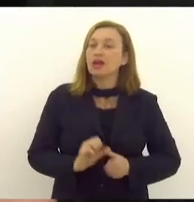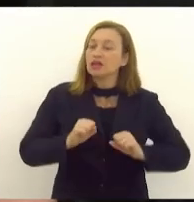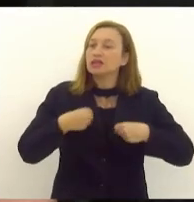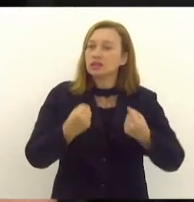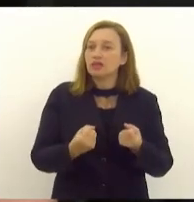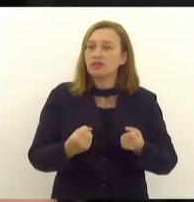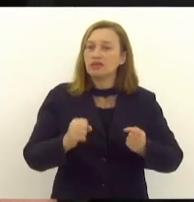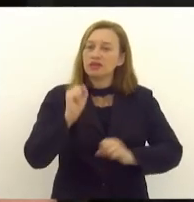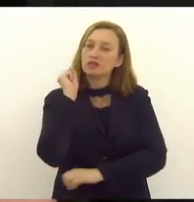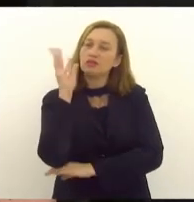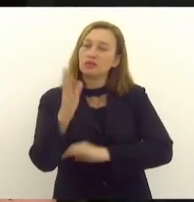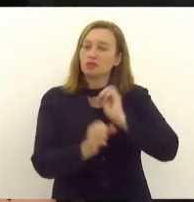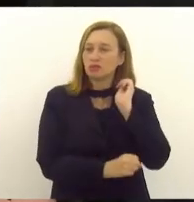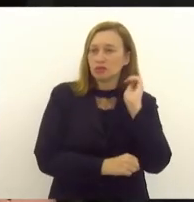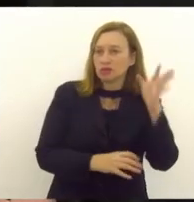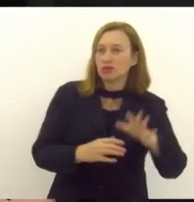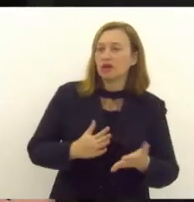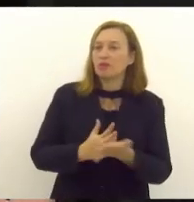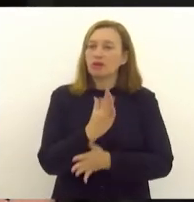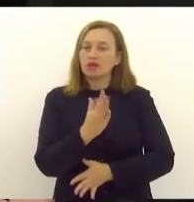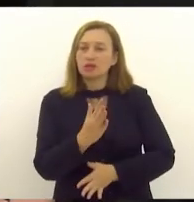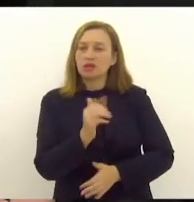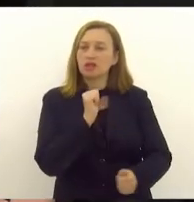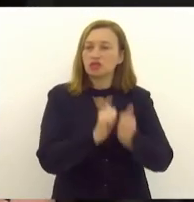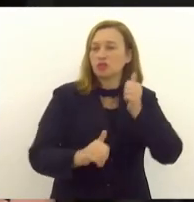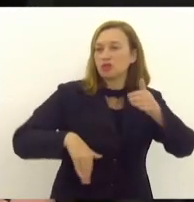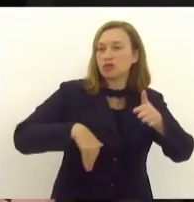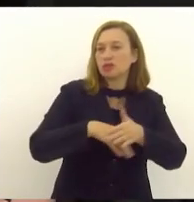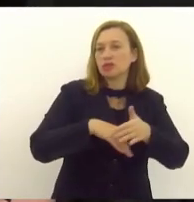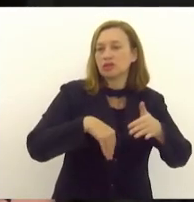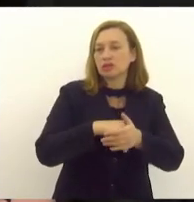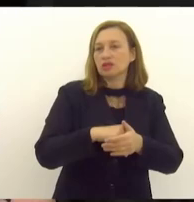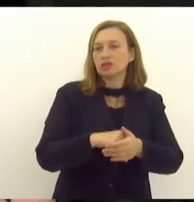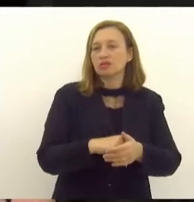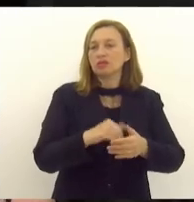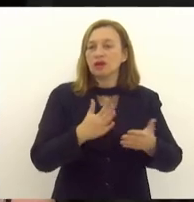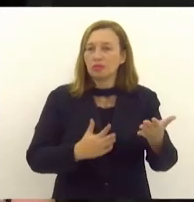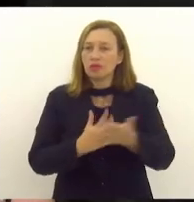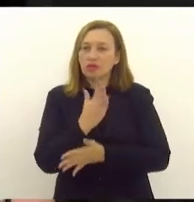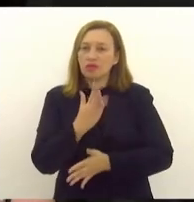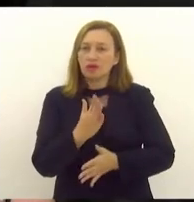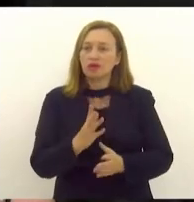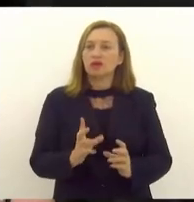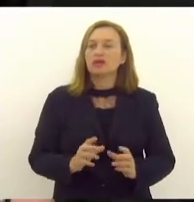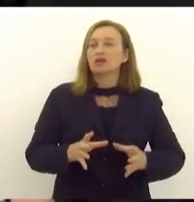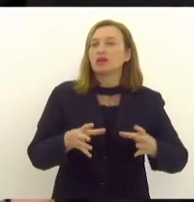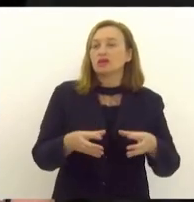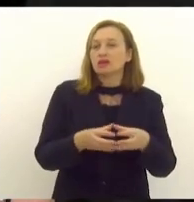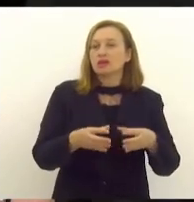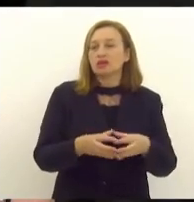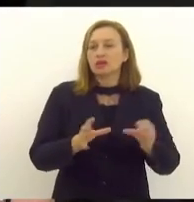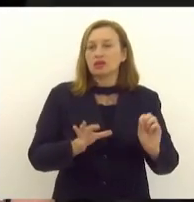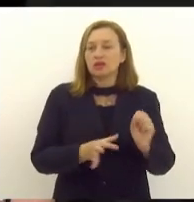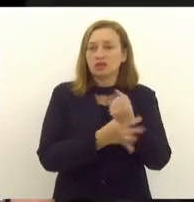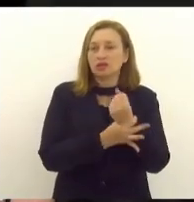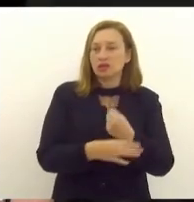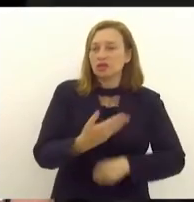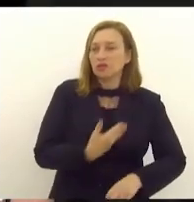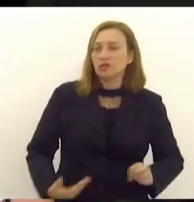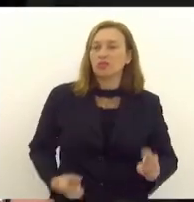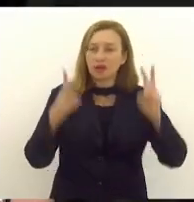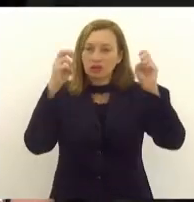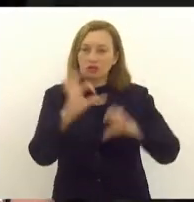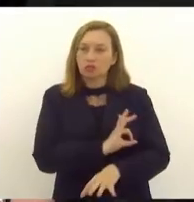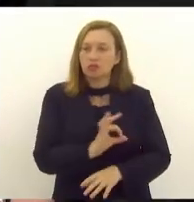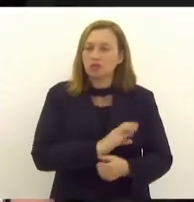Defesa do meio ambiente favorável de esporte lazer favorável com emendas e de Segurança Pública assuntos de polícia contrário relatores